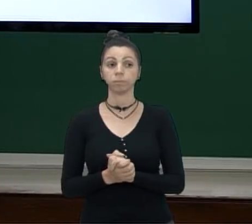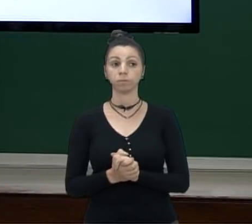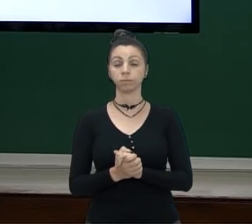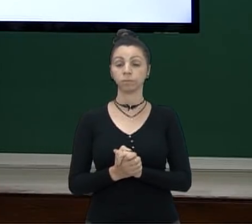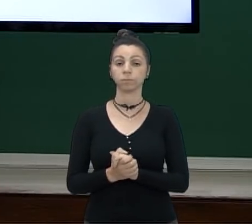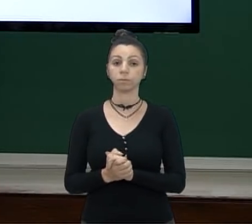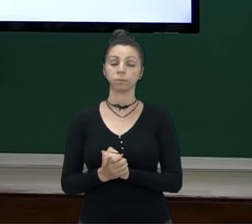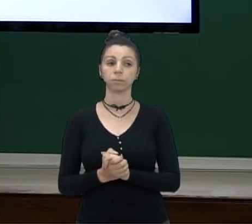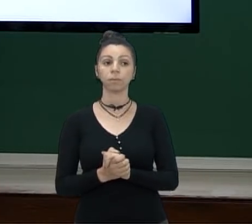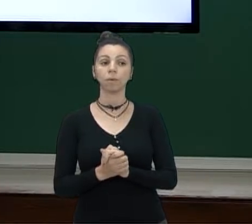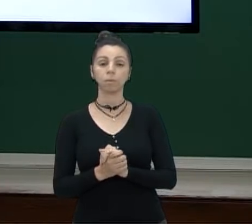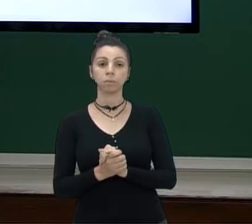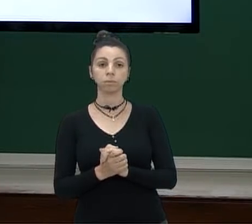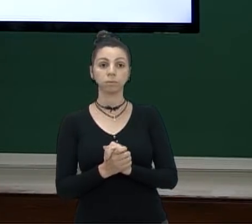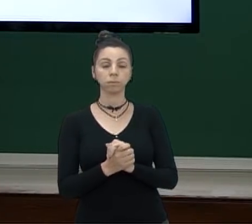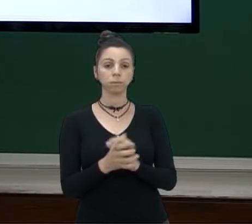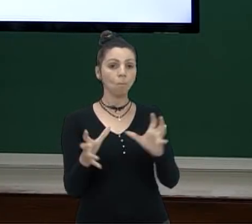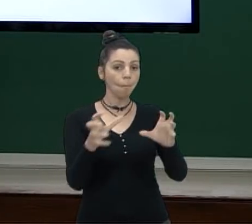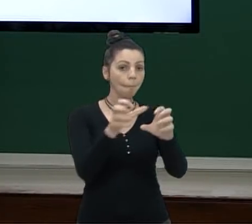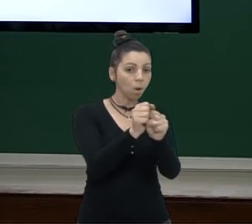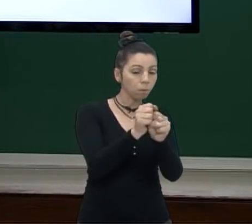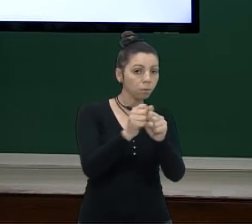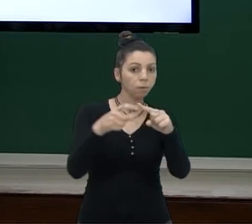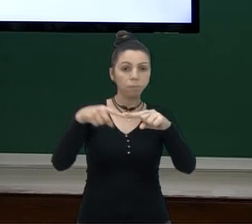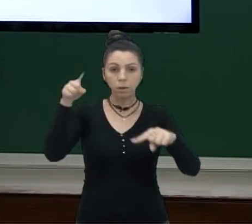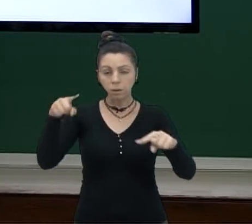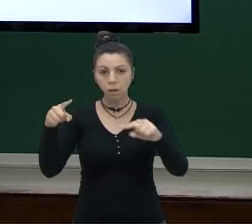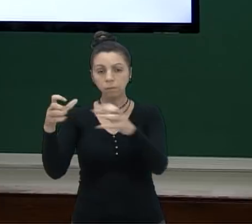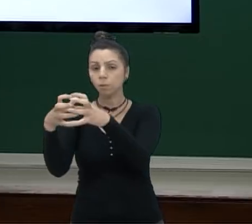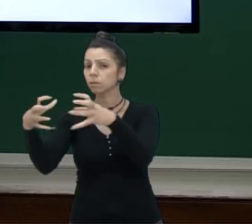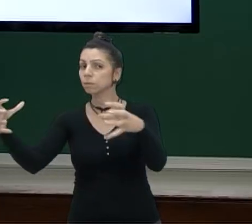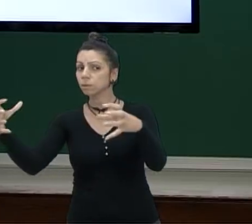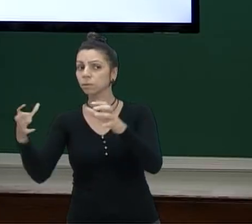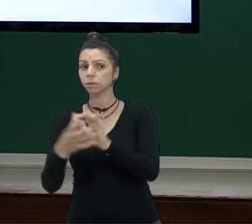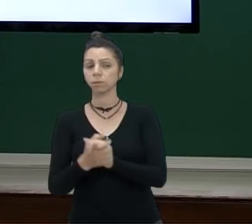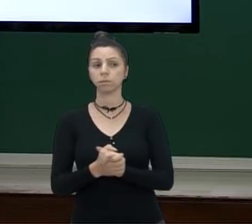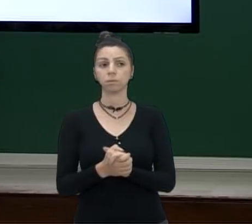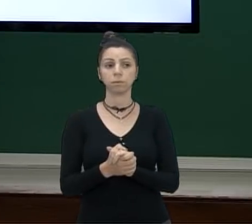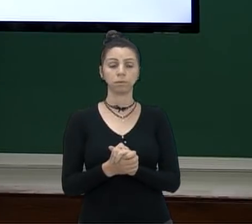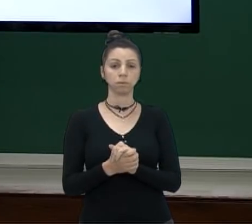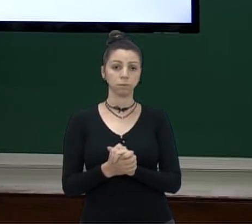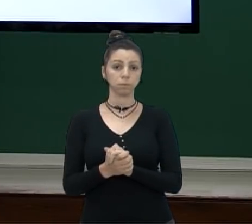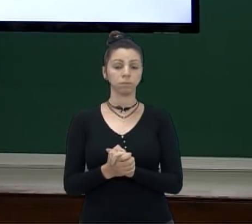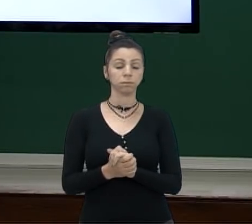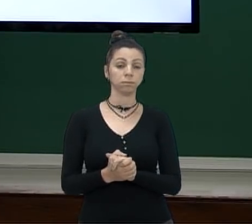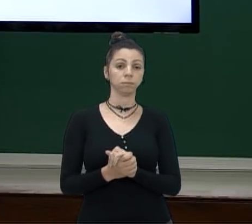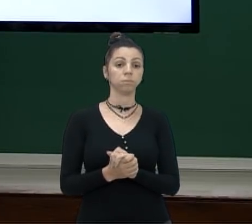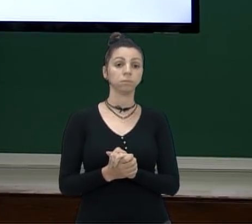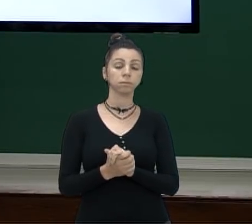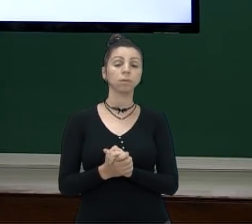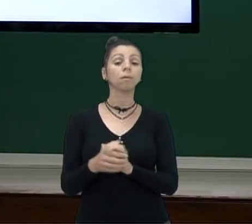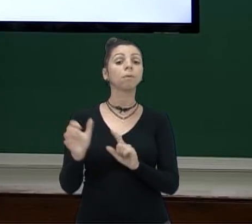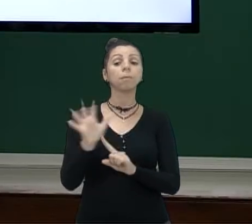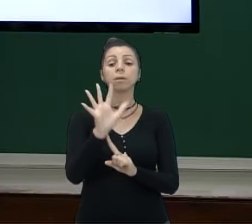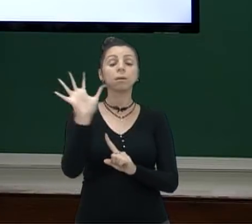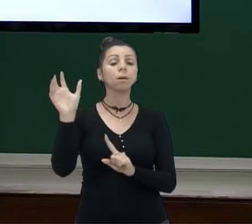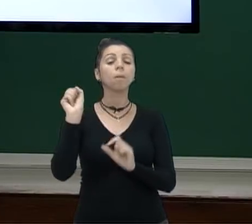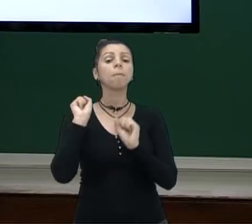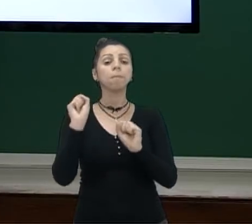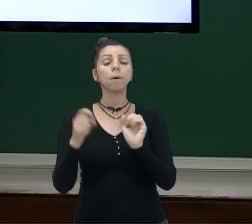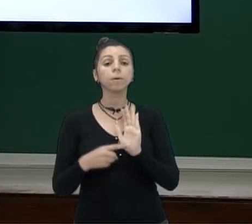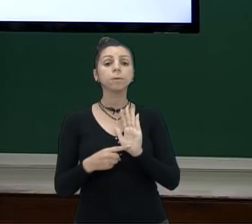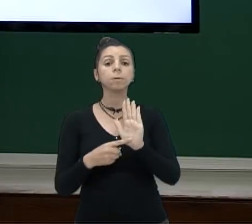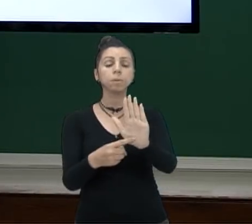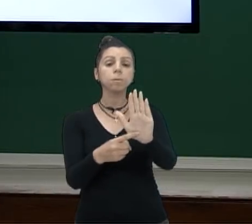que comprimidos, variáveis ou expandidos? E esses materiais gasosos, eles podem se apresentar em